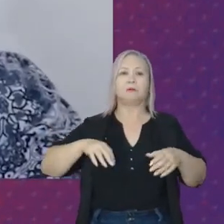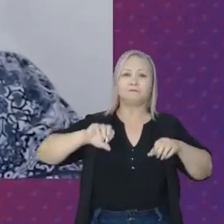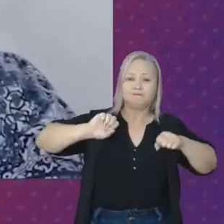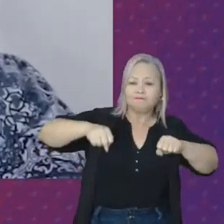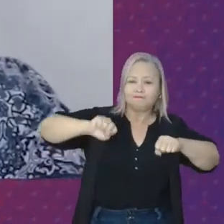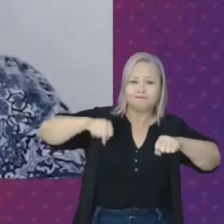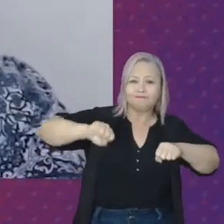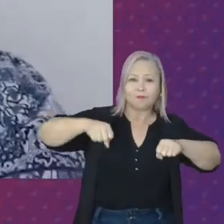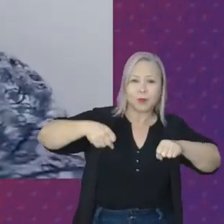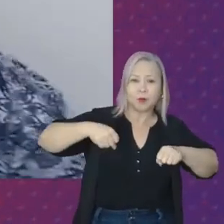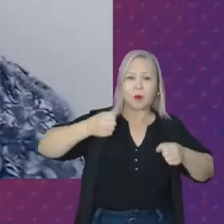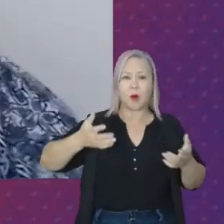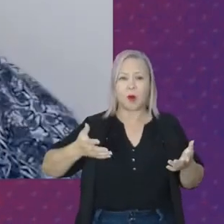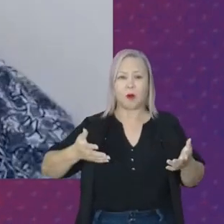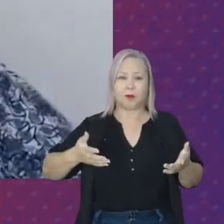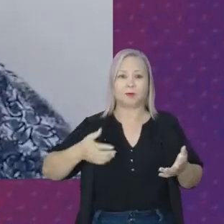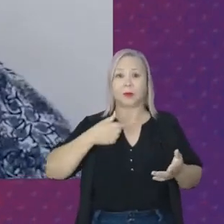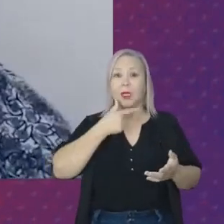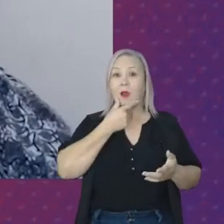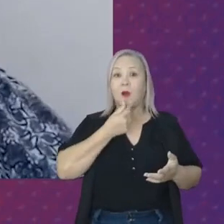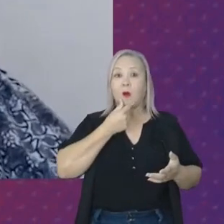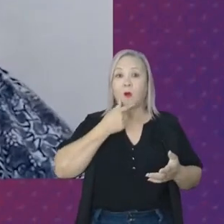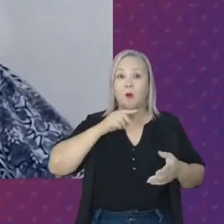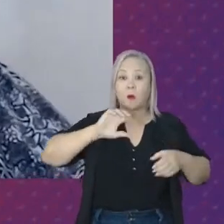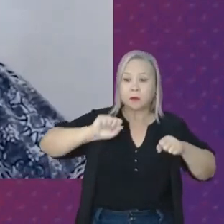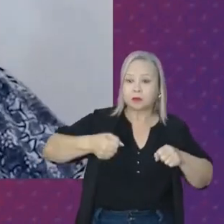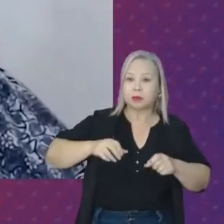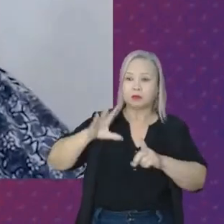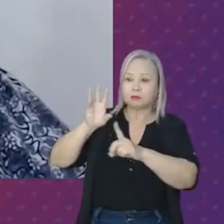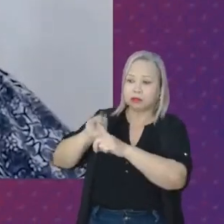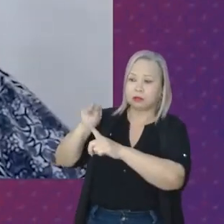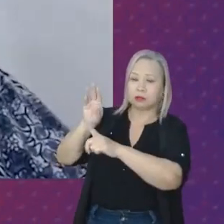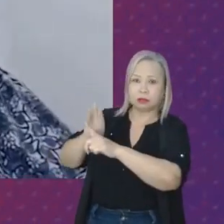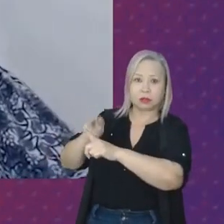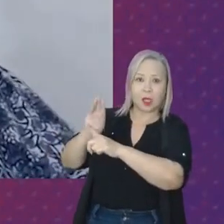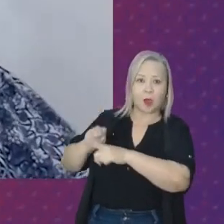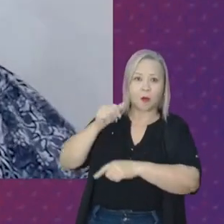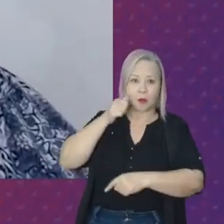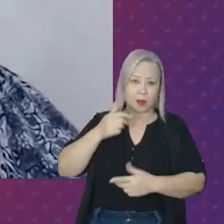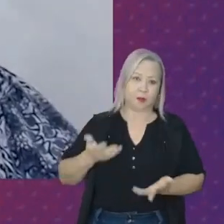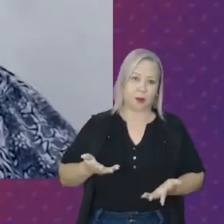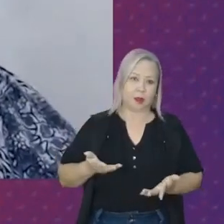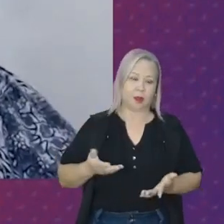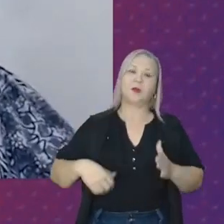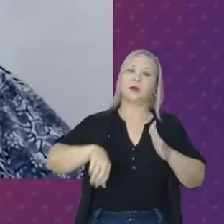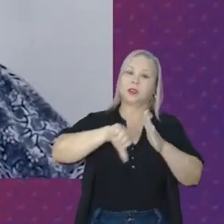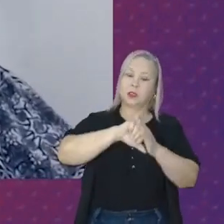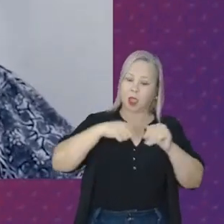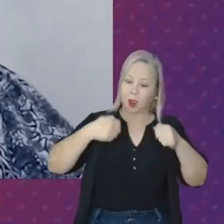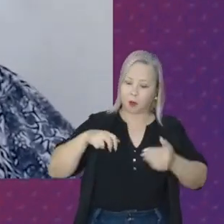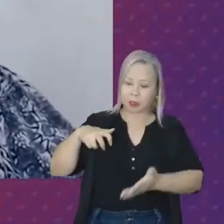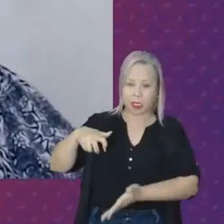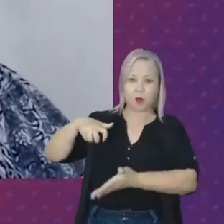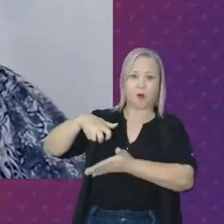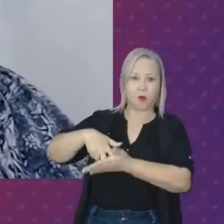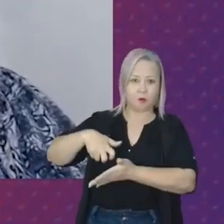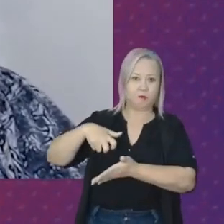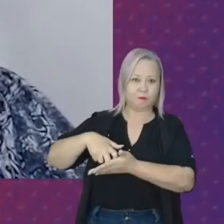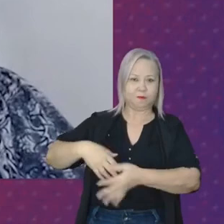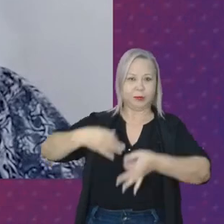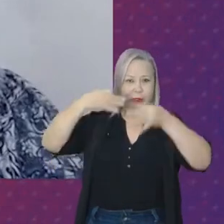mulheres. Então, a gente precisa garantir que esses crimes sejam punidos de maneira